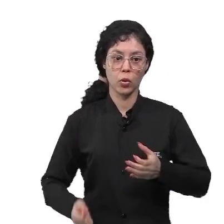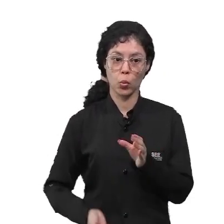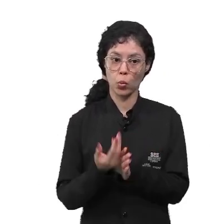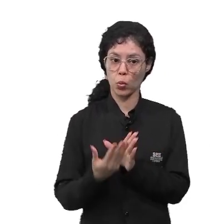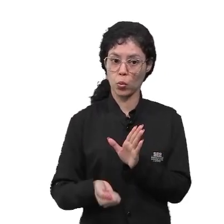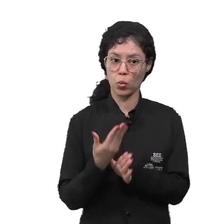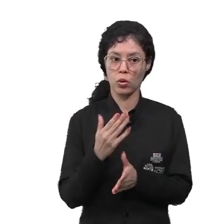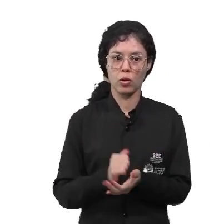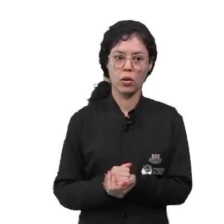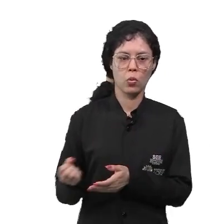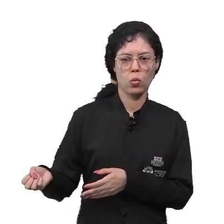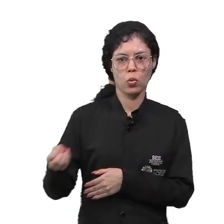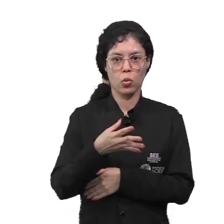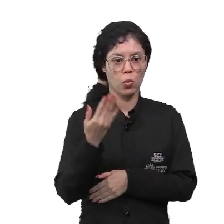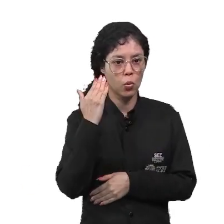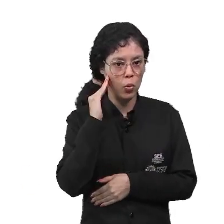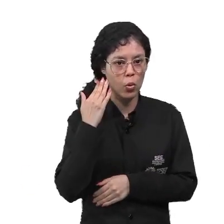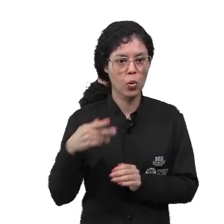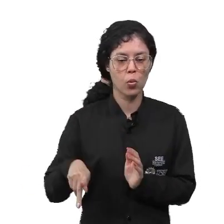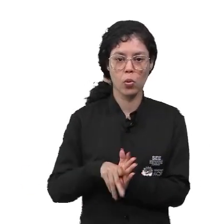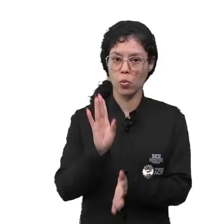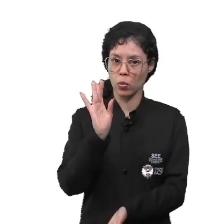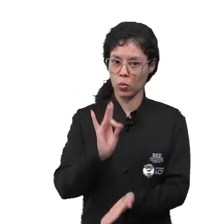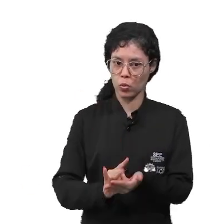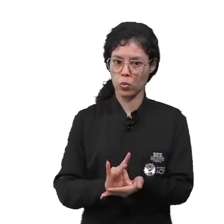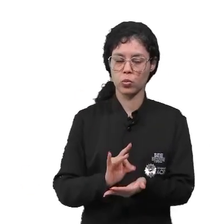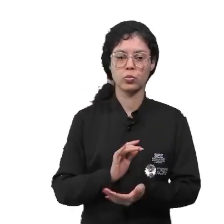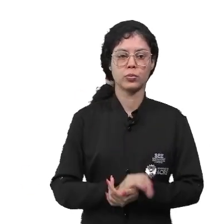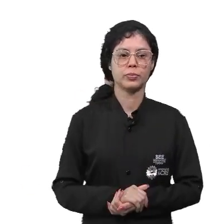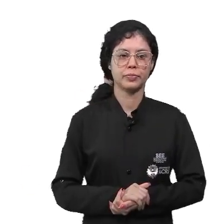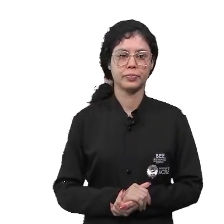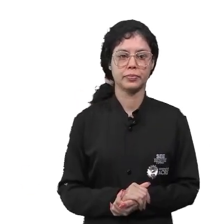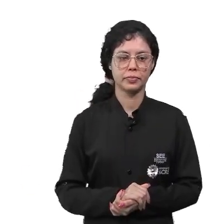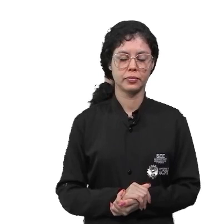Produzir uma nova concepção de realidade.